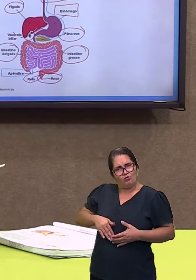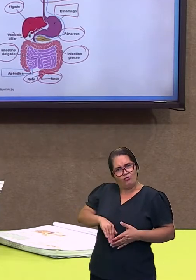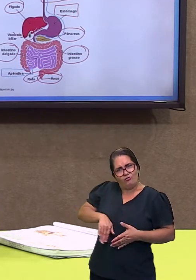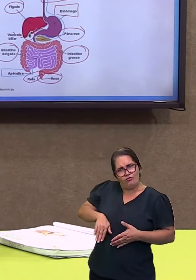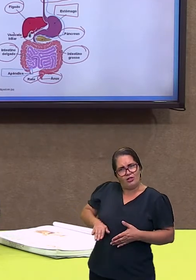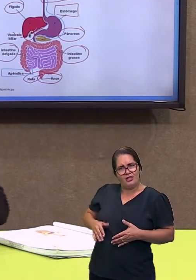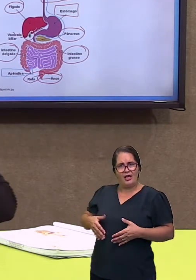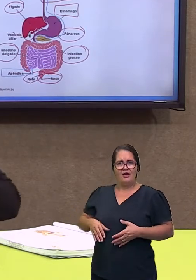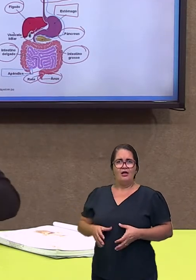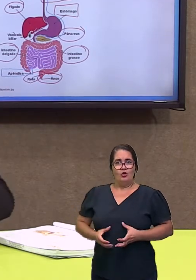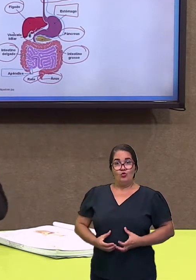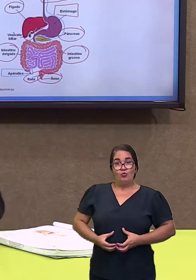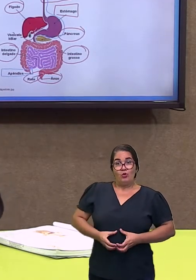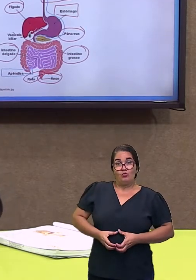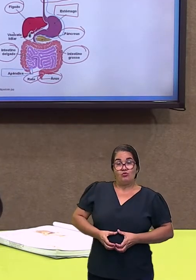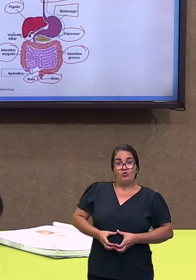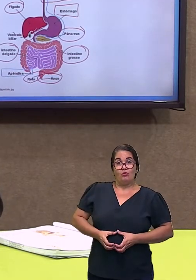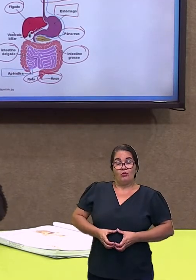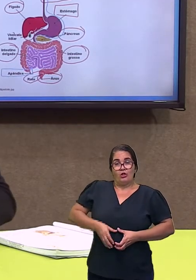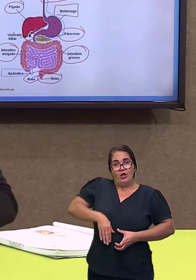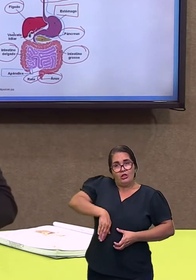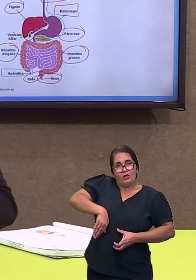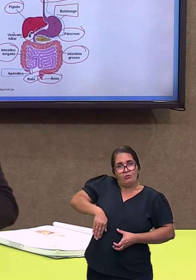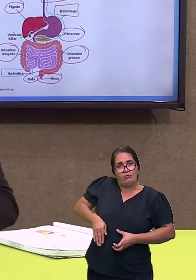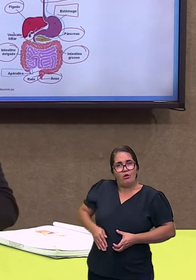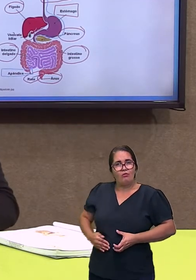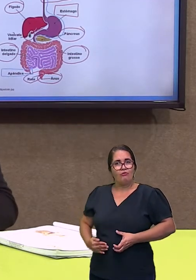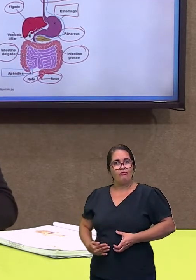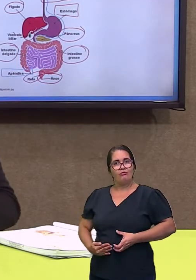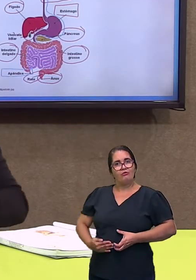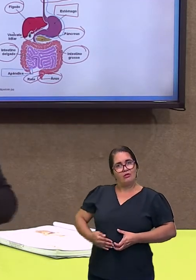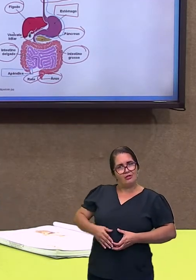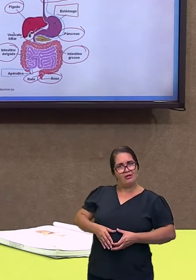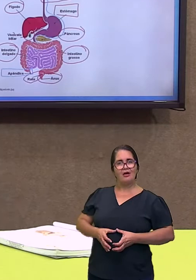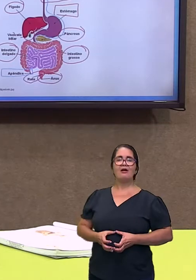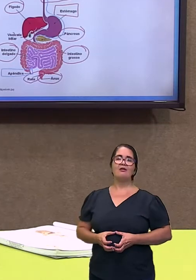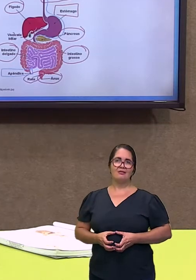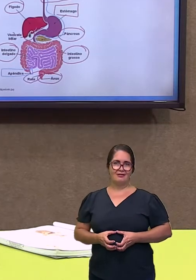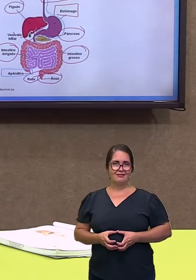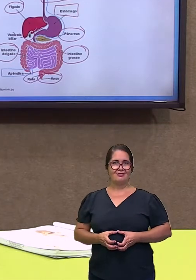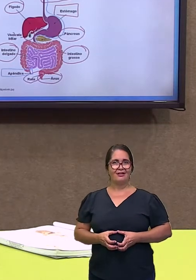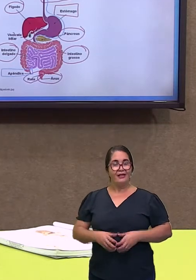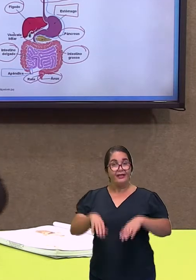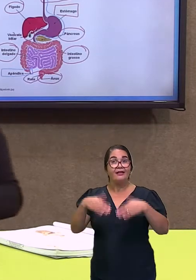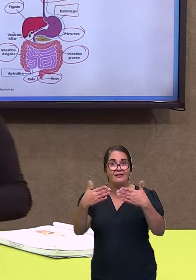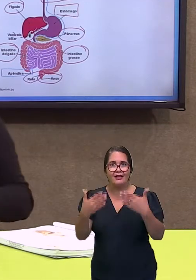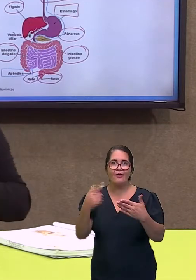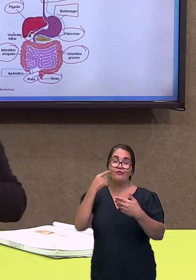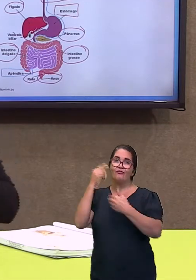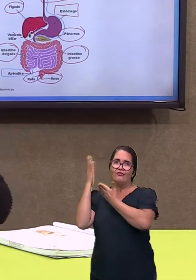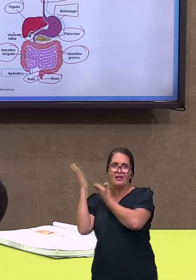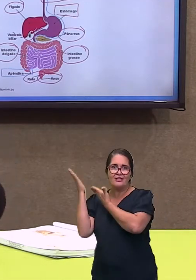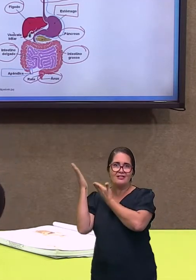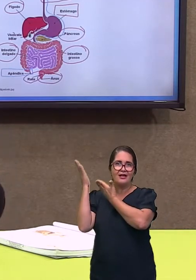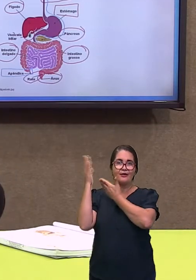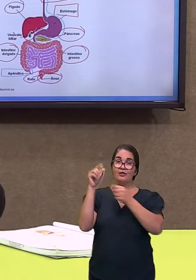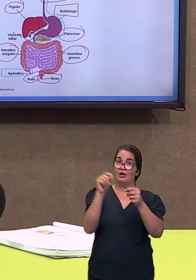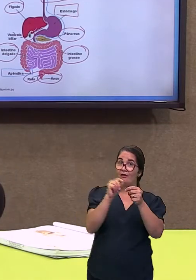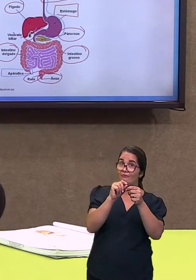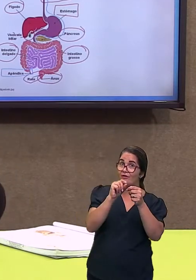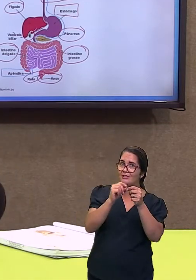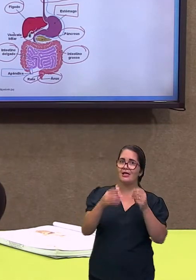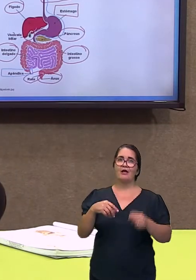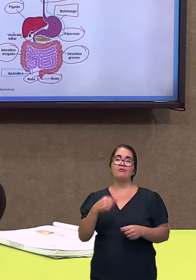vou lá fazer essa curvinha, né? Buscar construir mesmo. Então, nós já fizemos, ó,